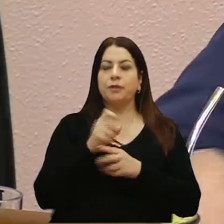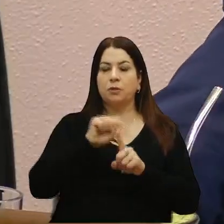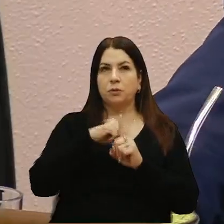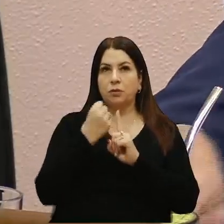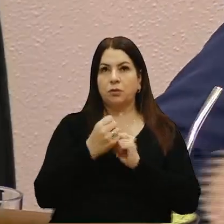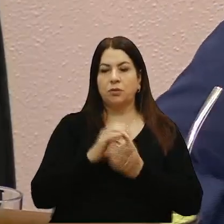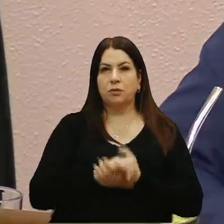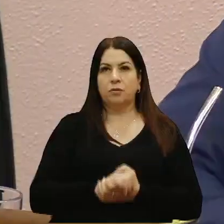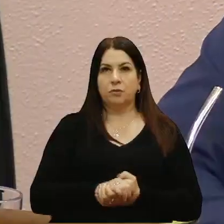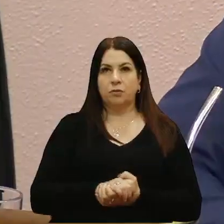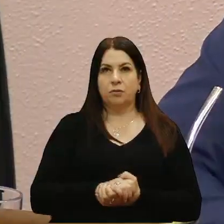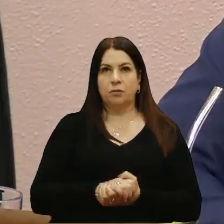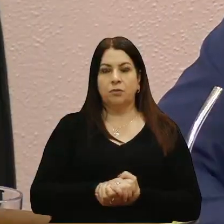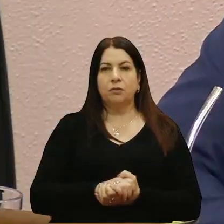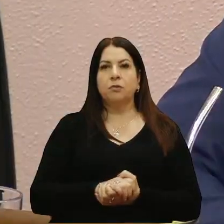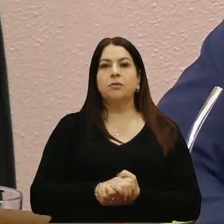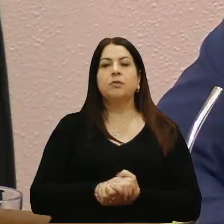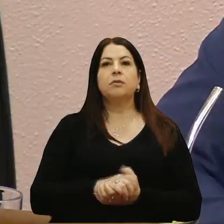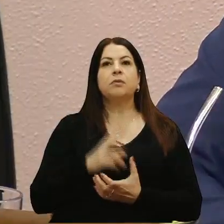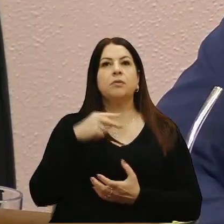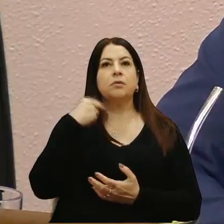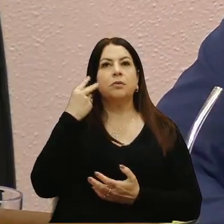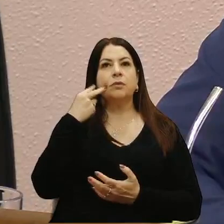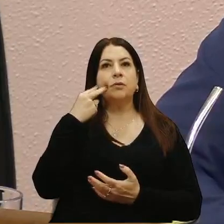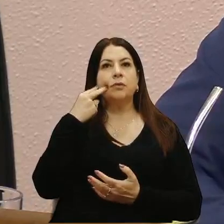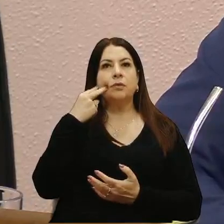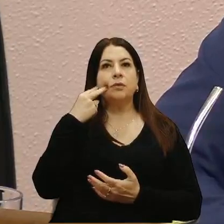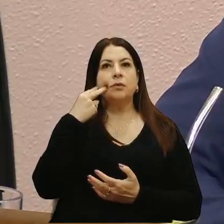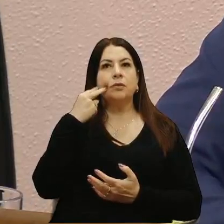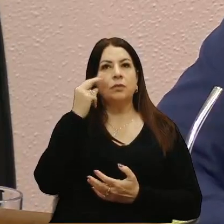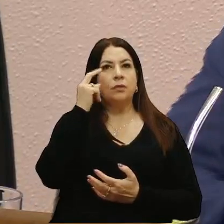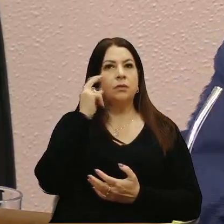sociedade. Com a palavra, vereador Daniel.